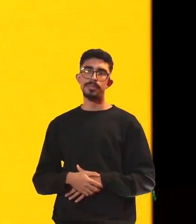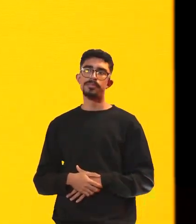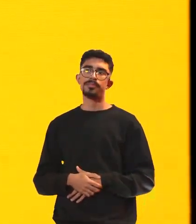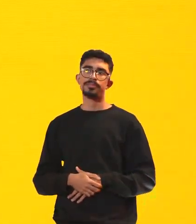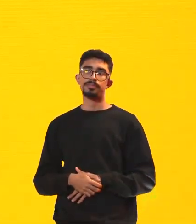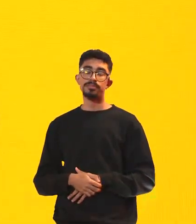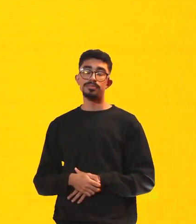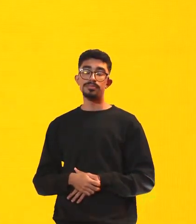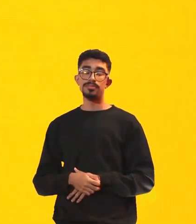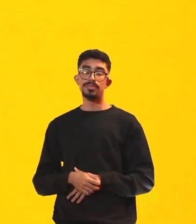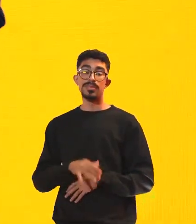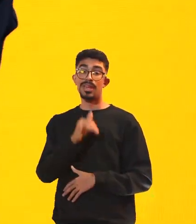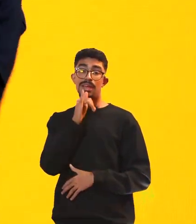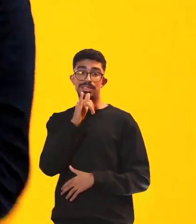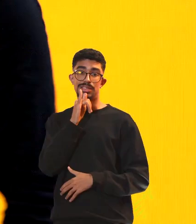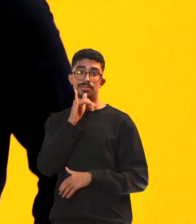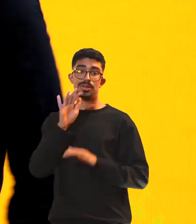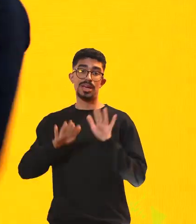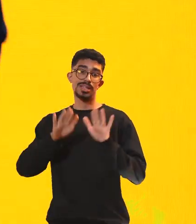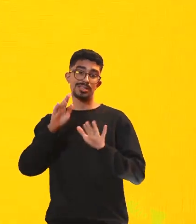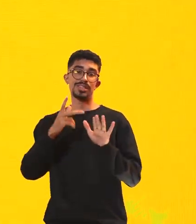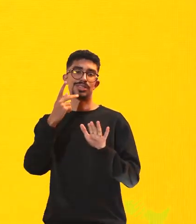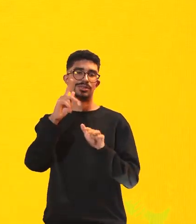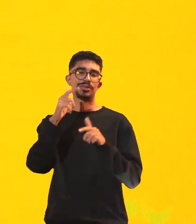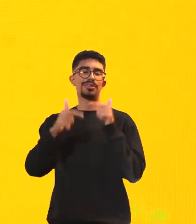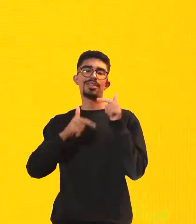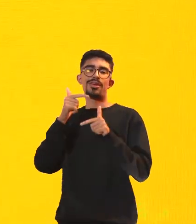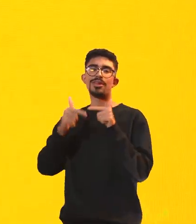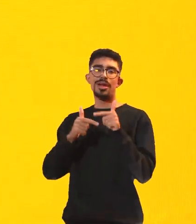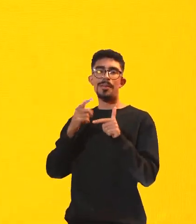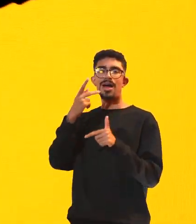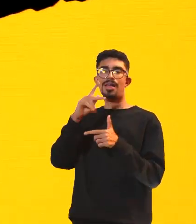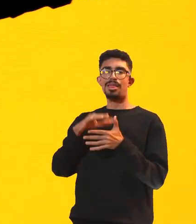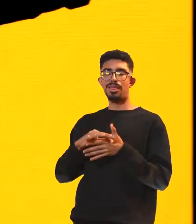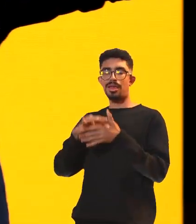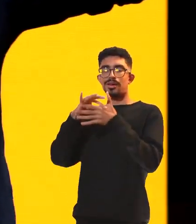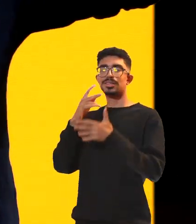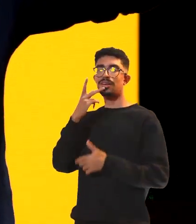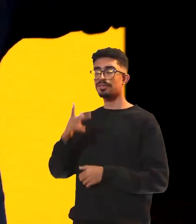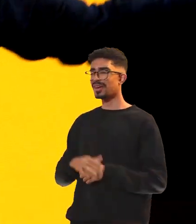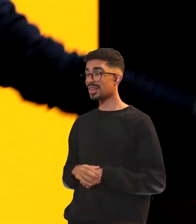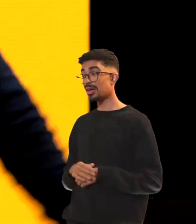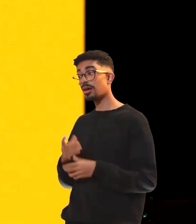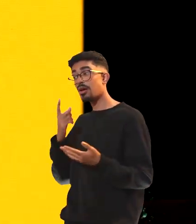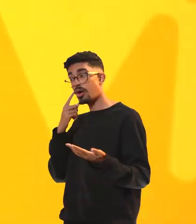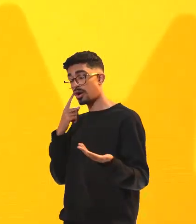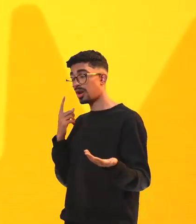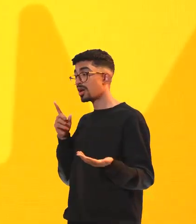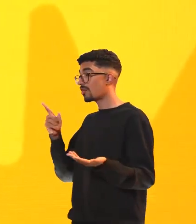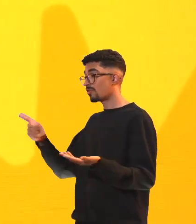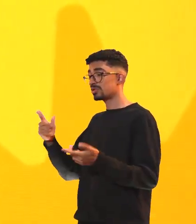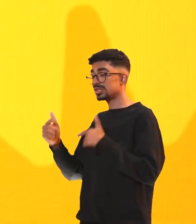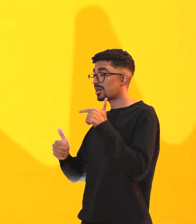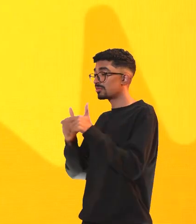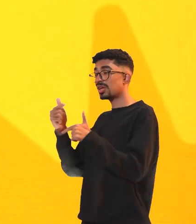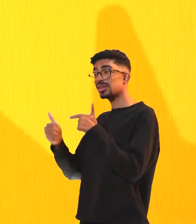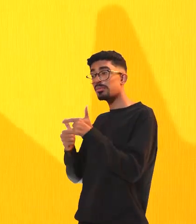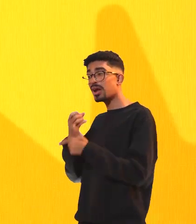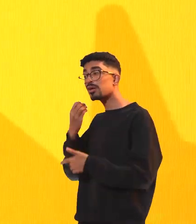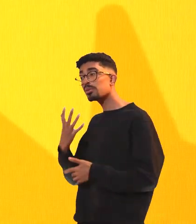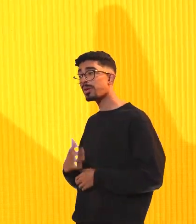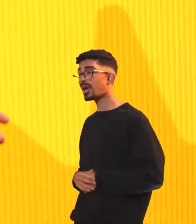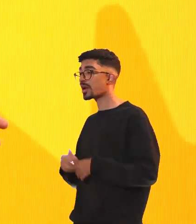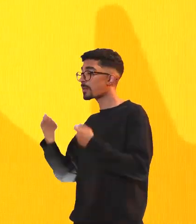olha, você não está trabalhando direito. Eu vou sair daqui. Não gosto de trabalhar aqui. Aí não para emprego nenhum, nunca